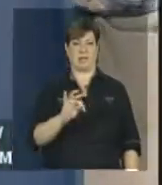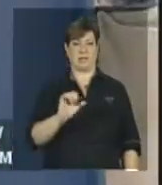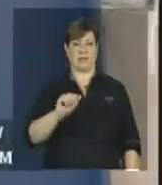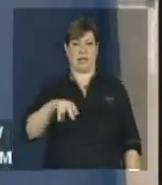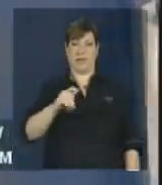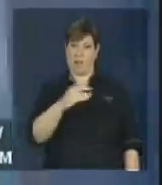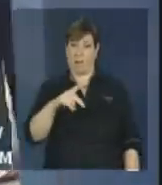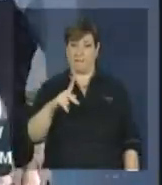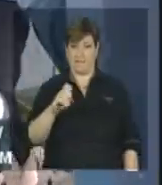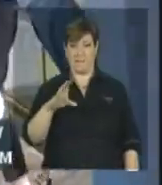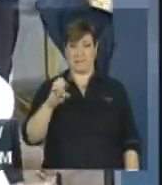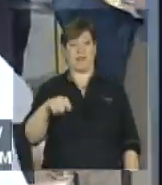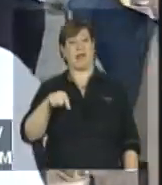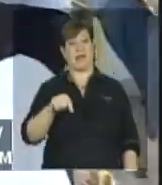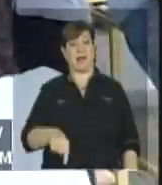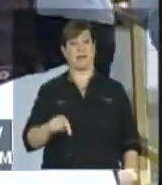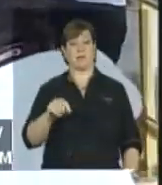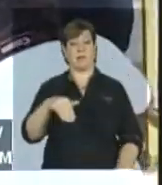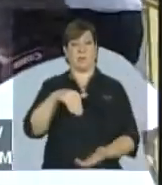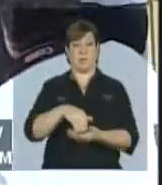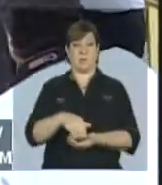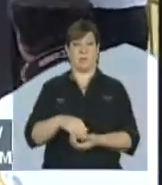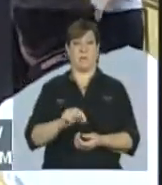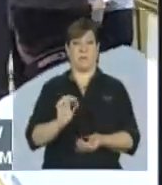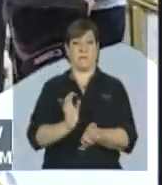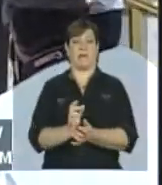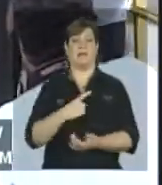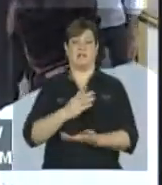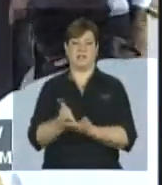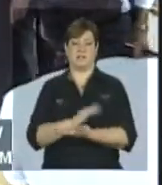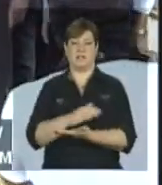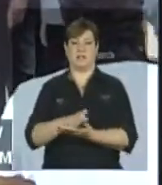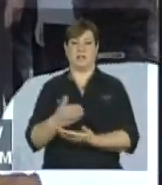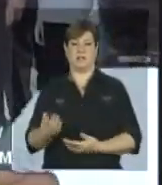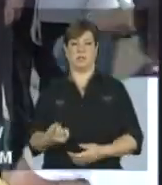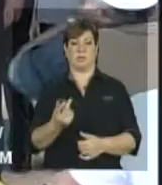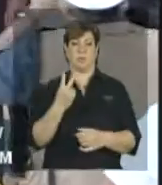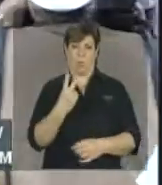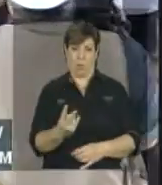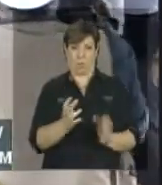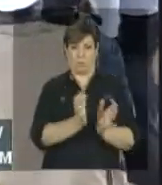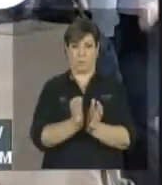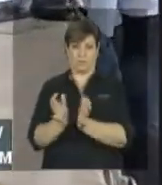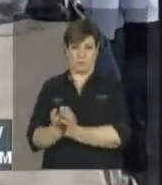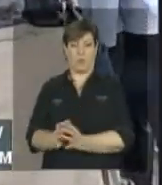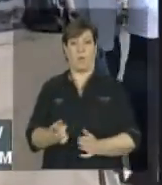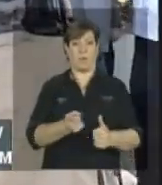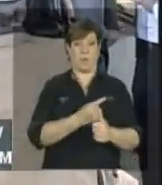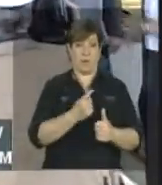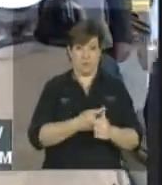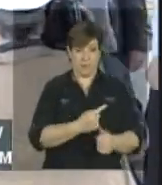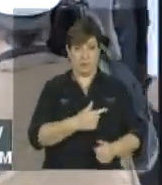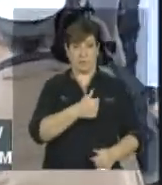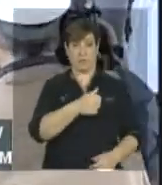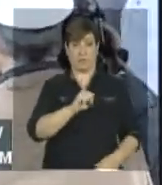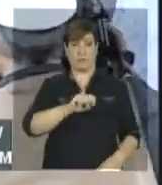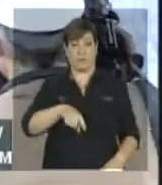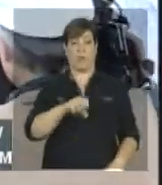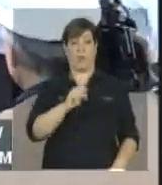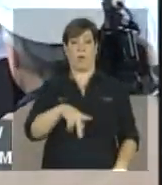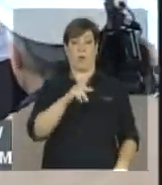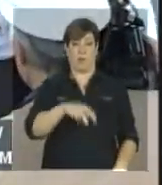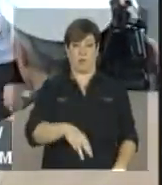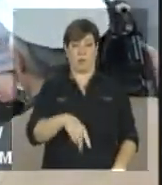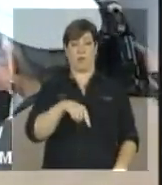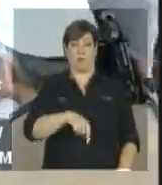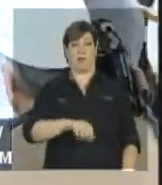última parte, ela se divide em dois subtrechos. O primeiro é de 18,8 quilômetros, que vai do